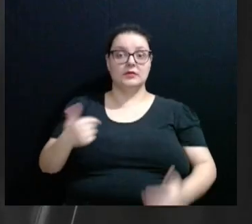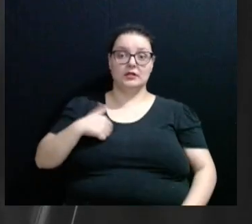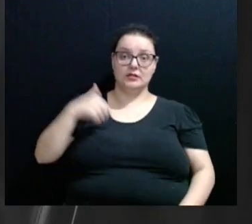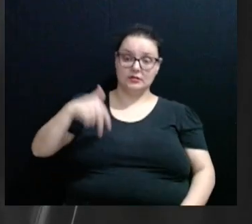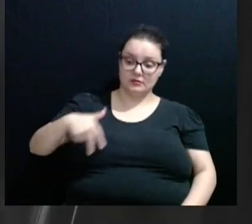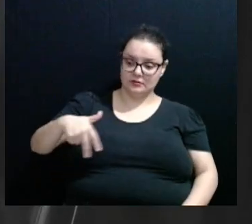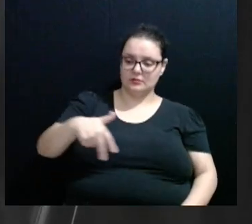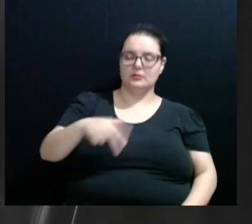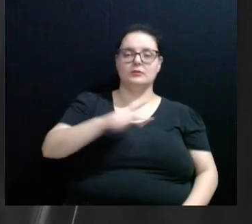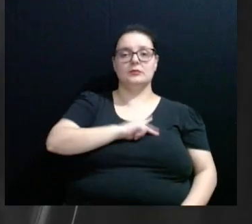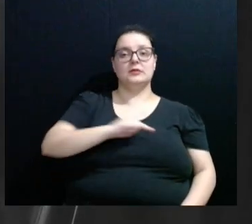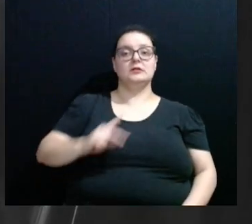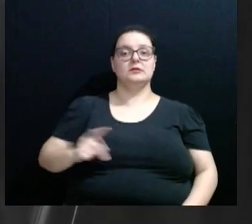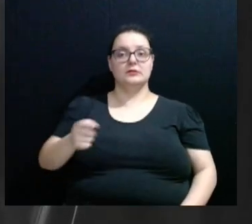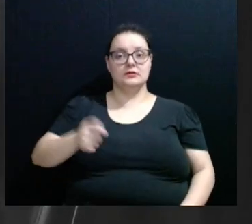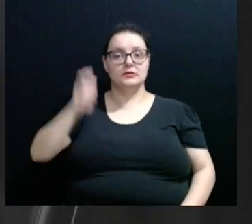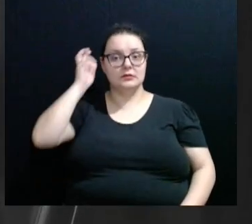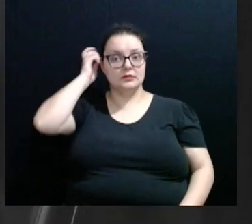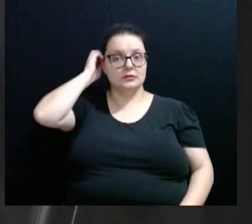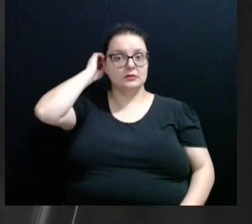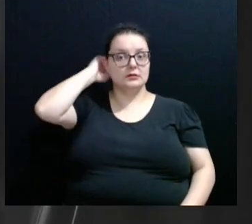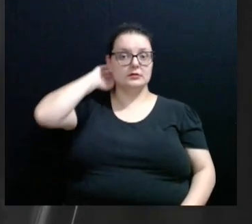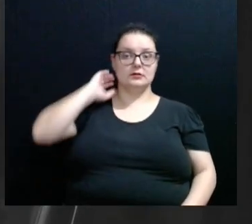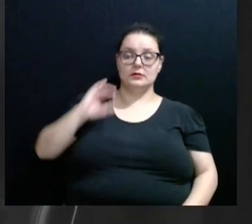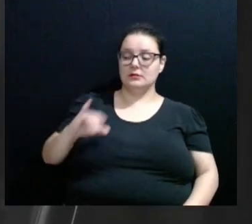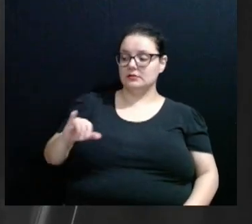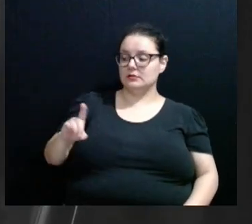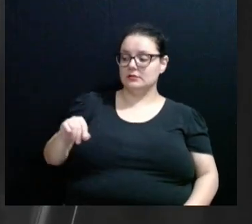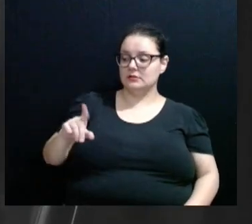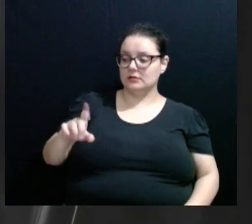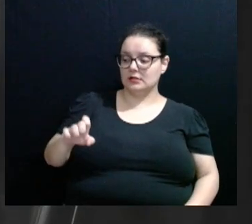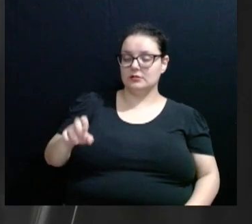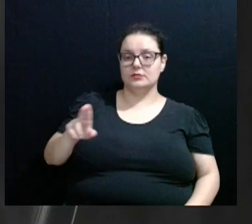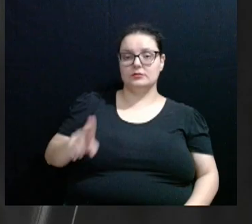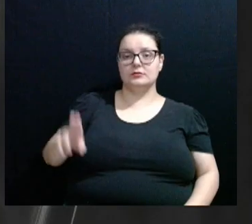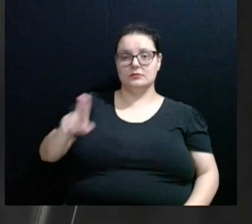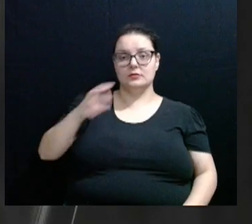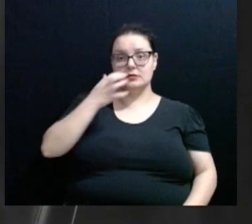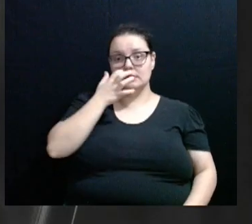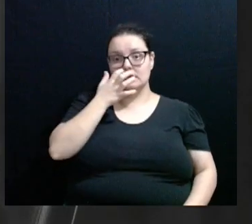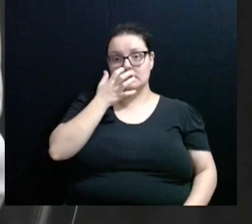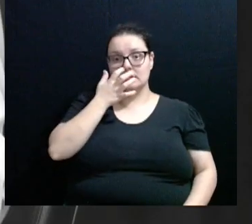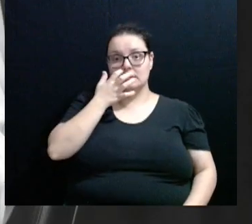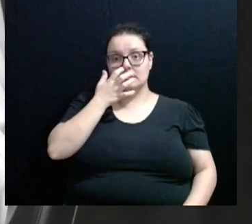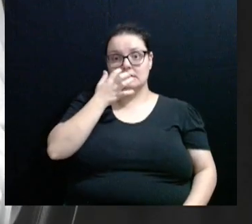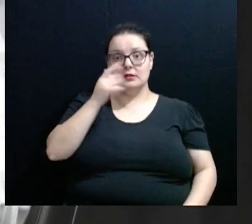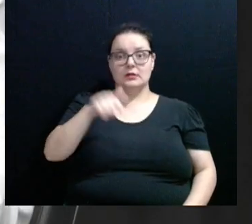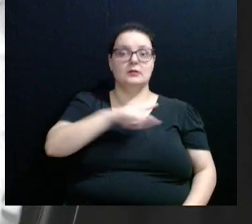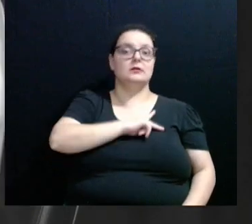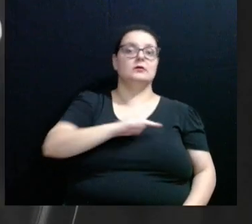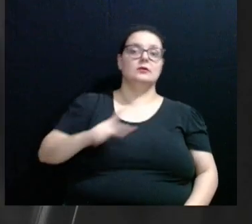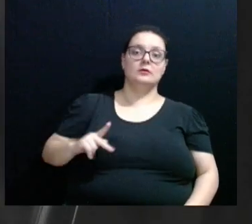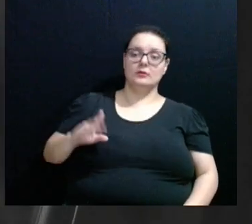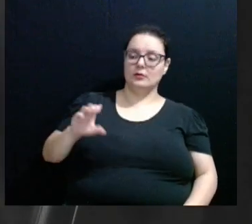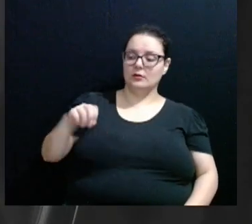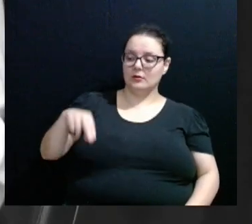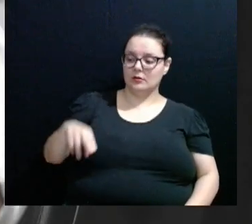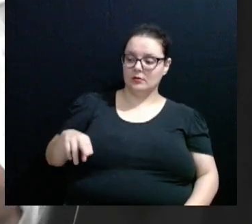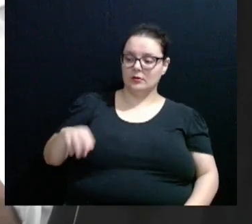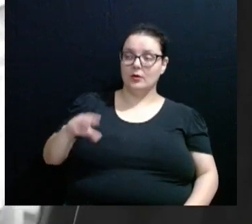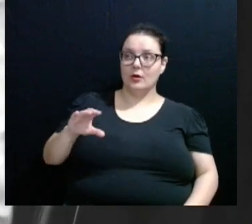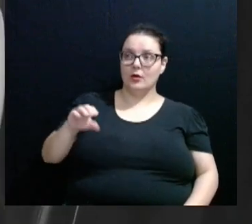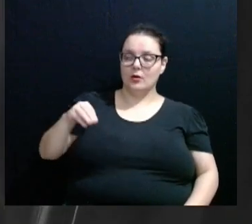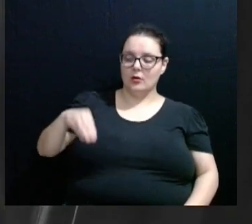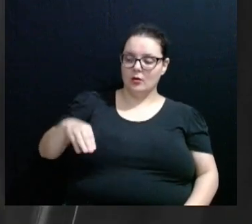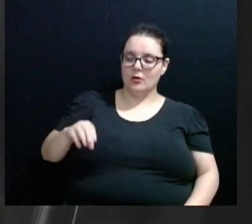presidente da associação, lá da cidade universitária, e aí eu me tornei presidente do Conseg. A gente começou a fazer um trabalho